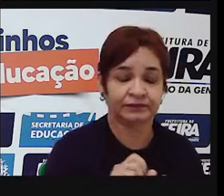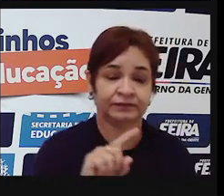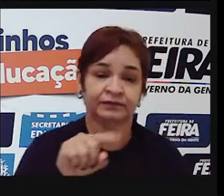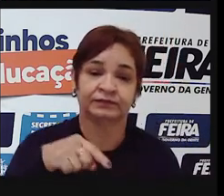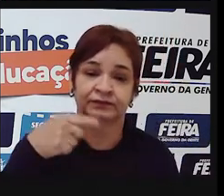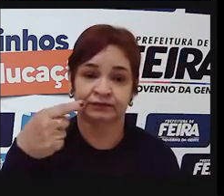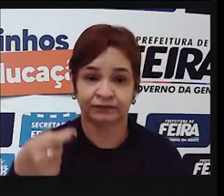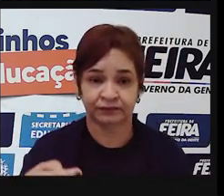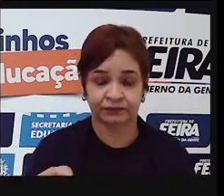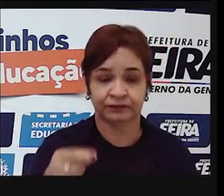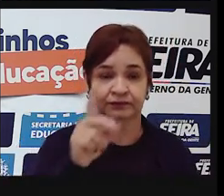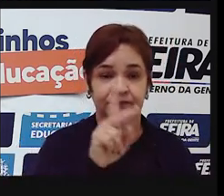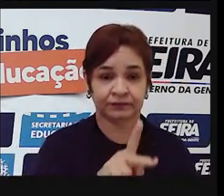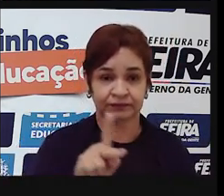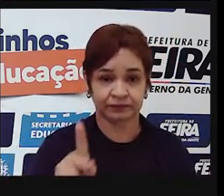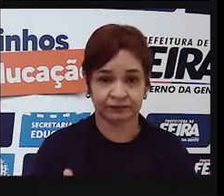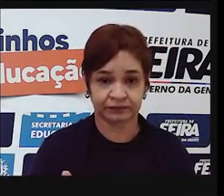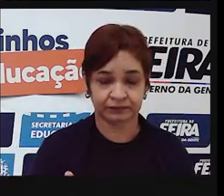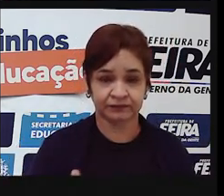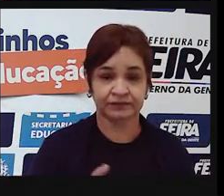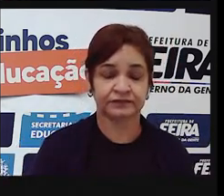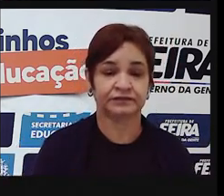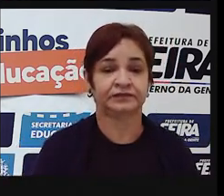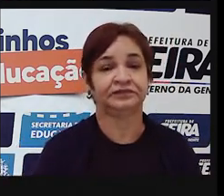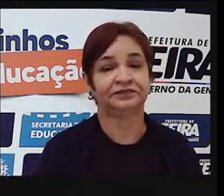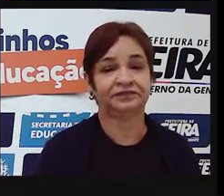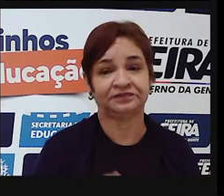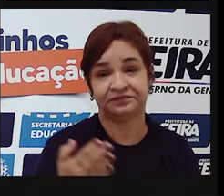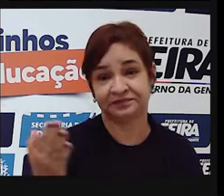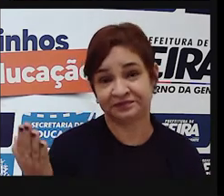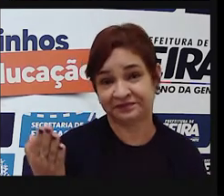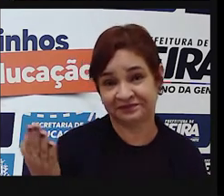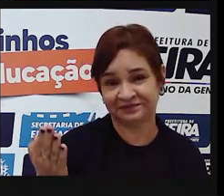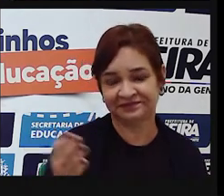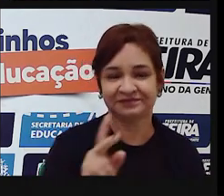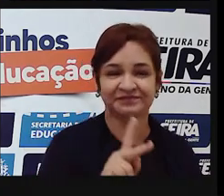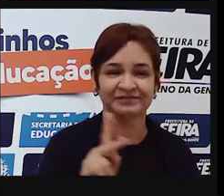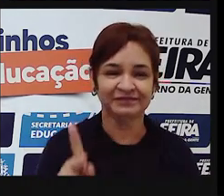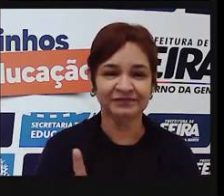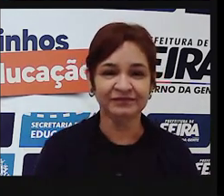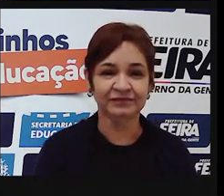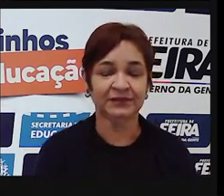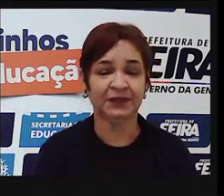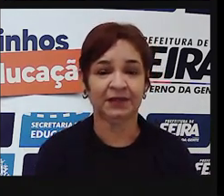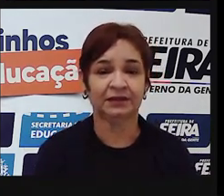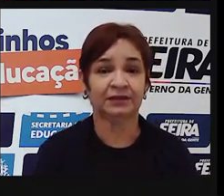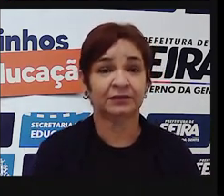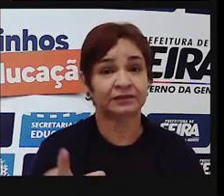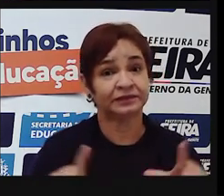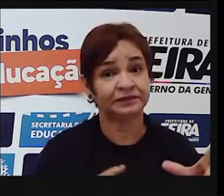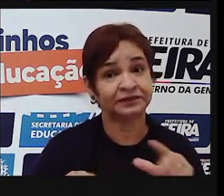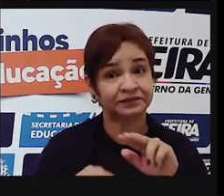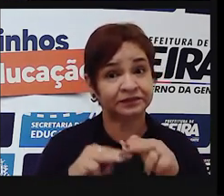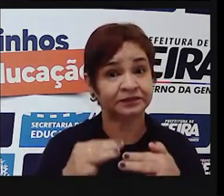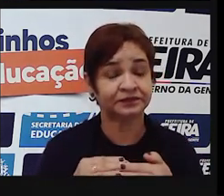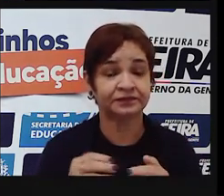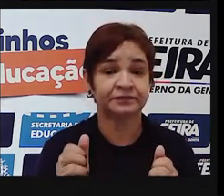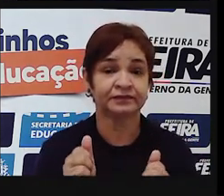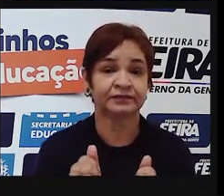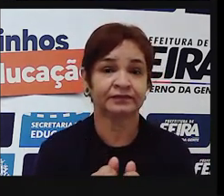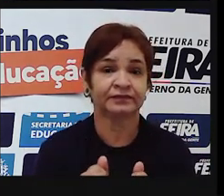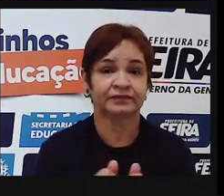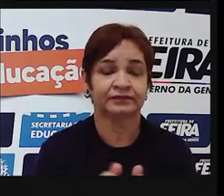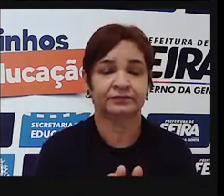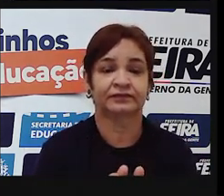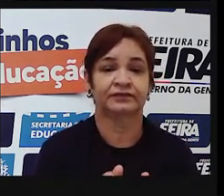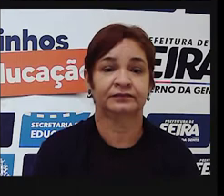Pro Clésia e pela Pro Nádia. Nós três trabalhamos juntas porque essa aula